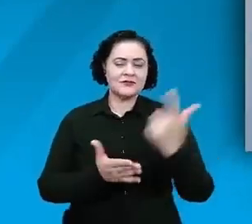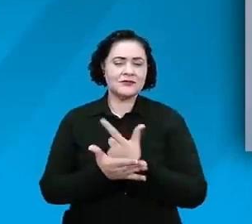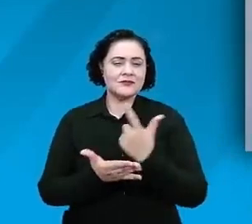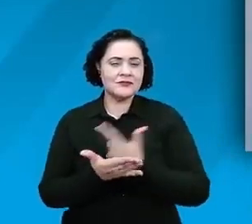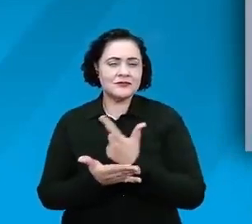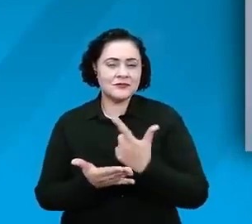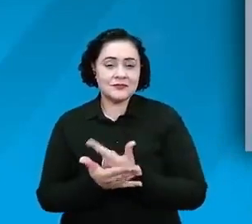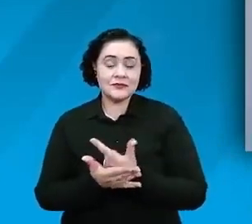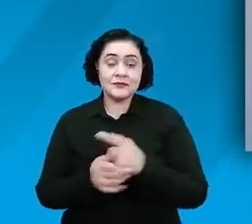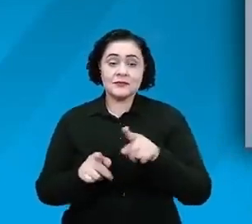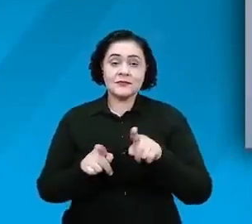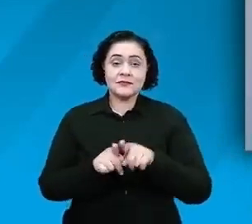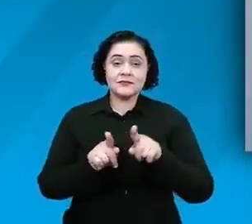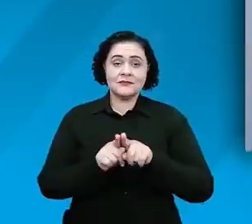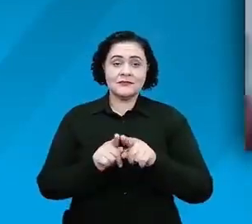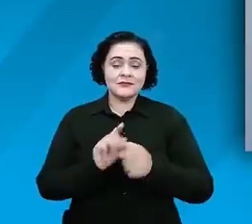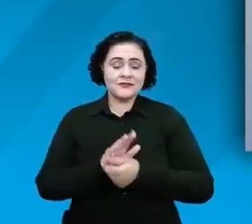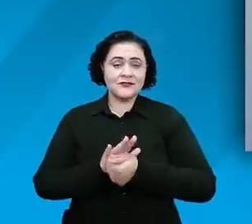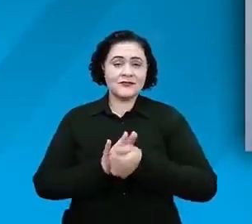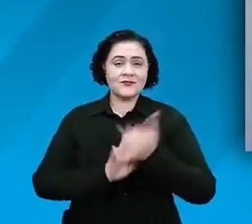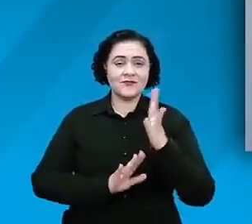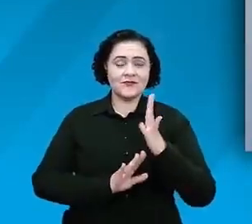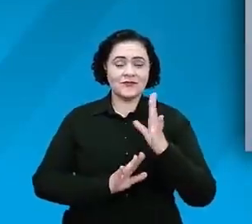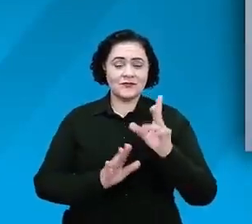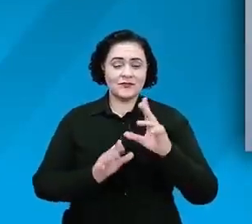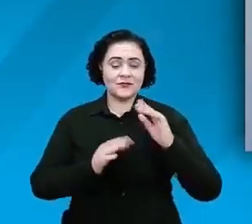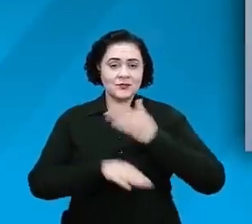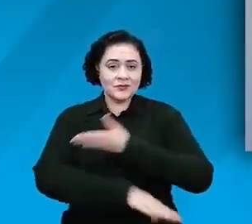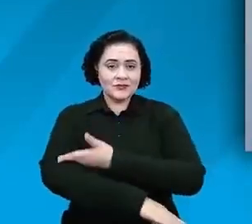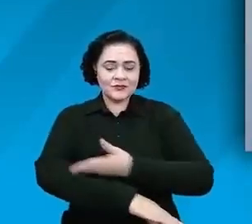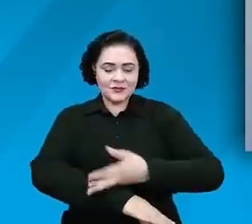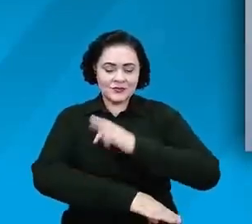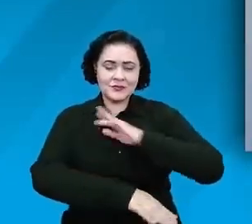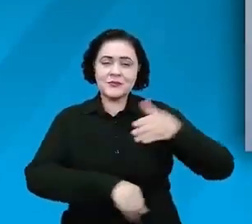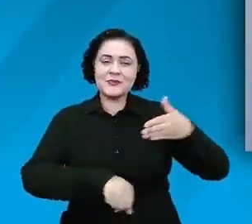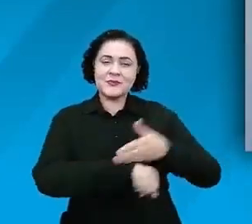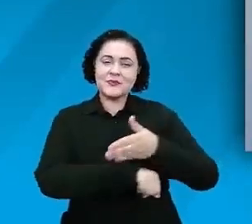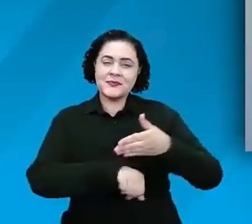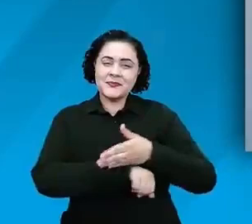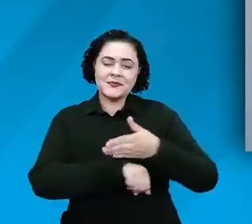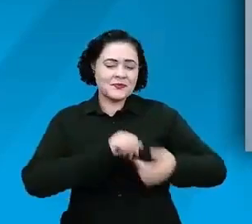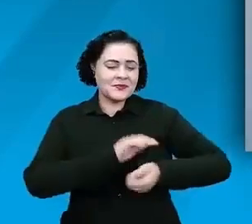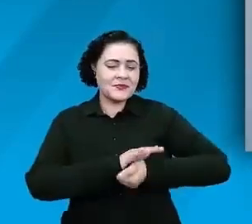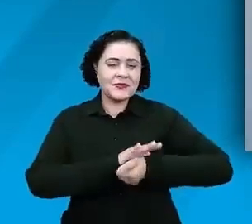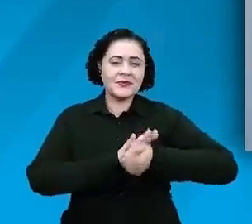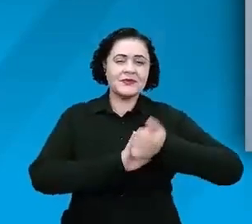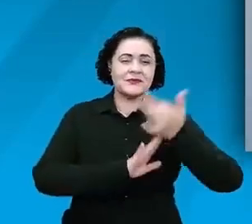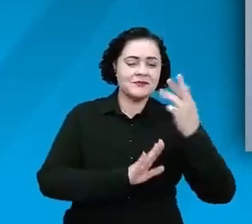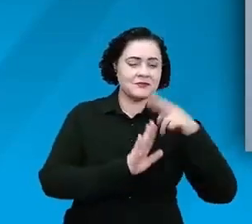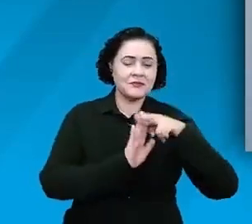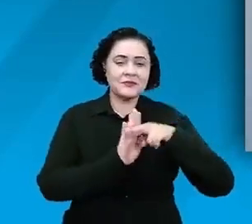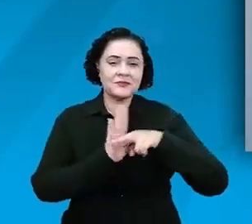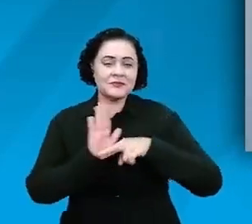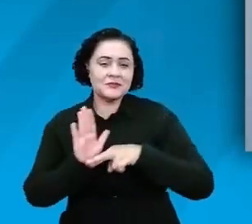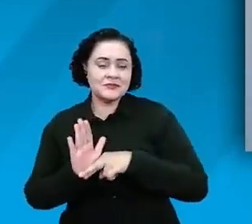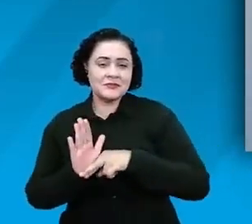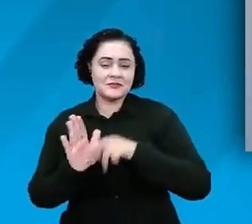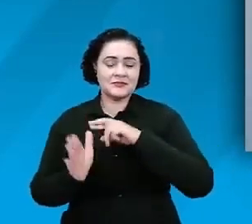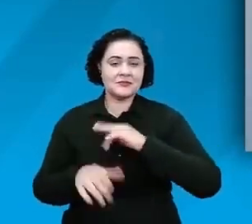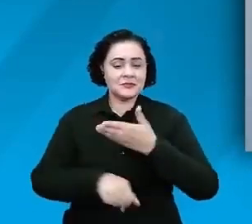livros sagrados, vestiram diversos hábitos religiosos, participaram de sacramentos, de